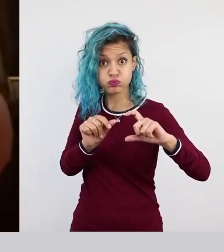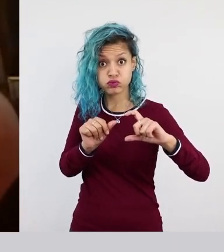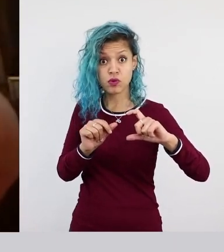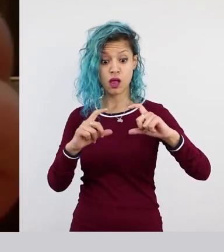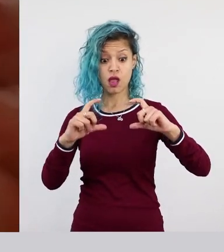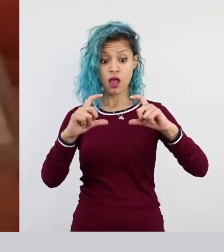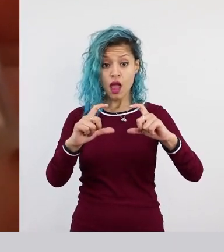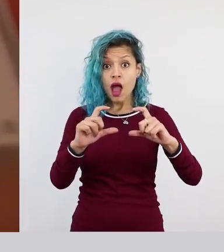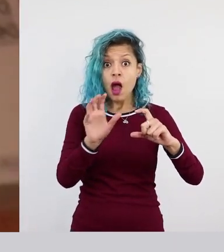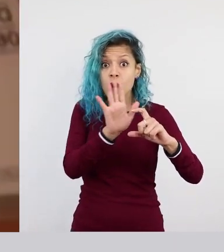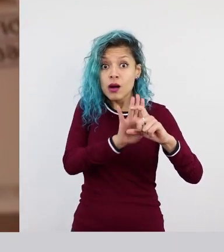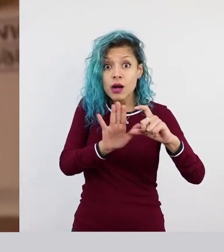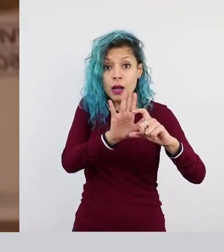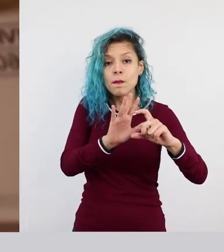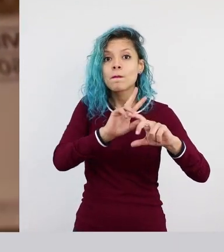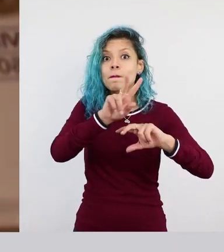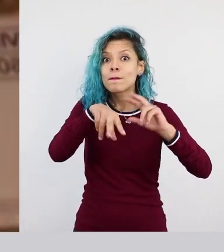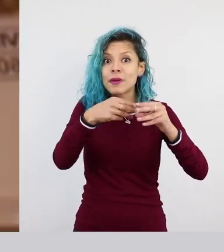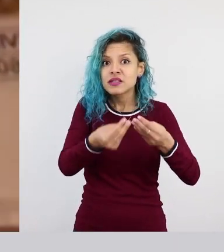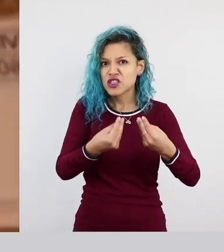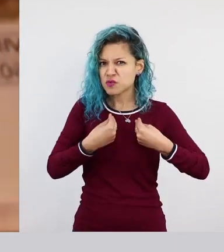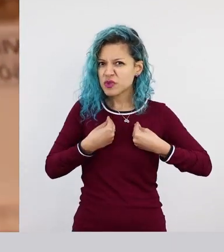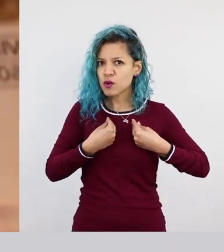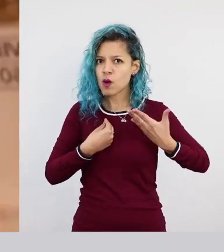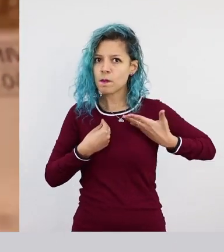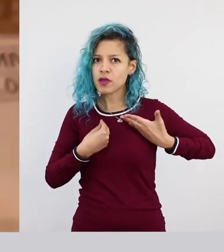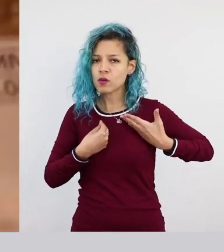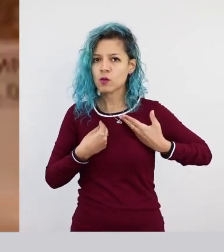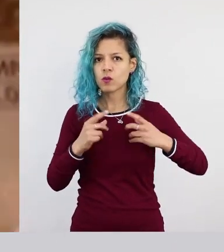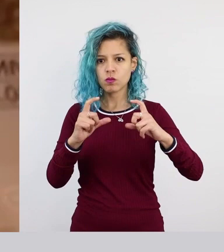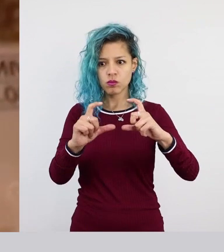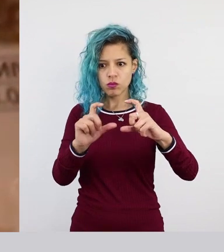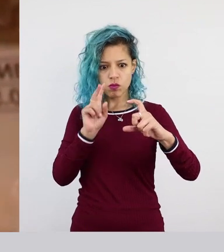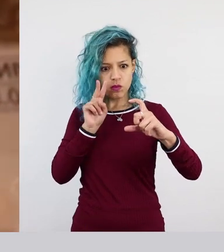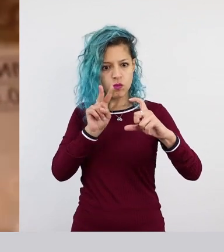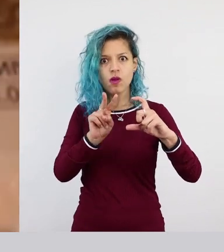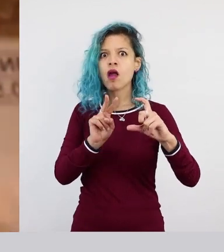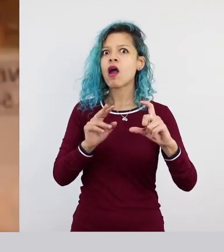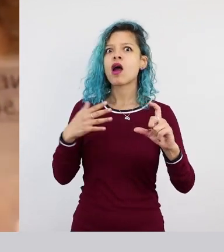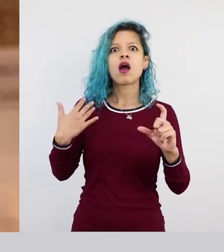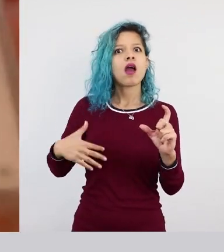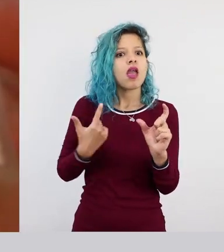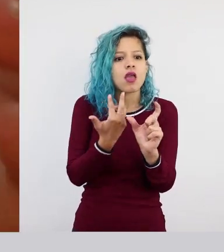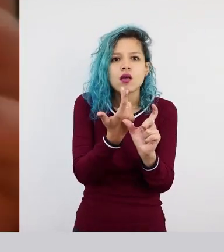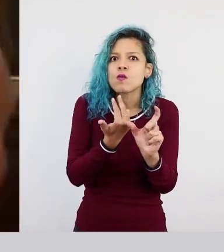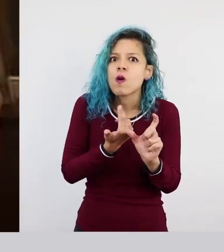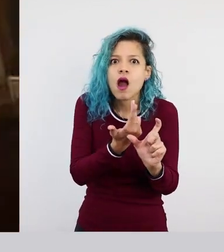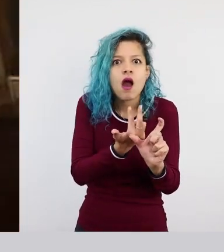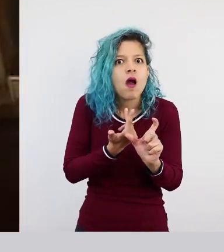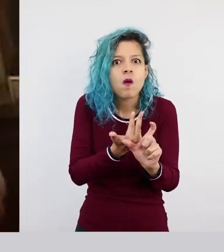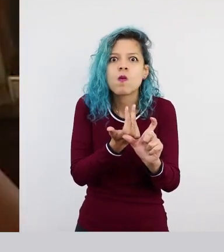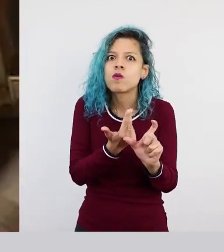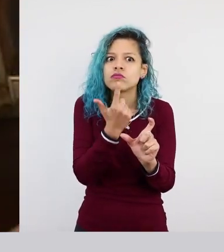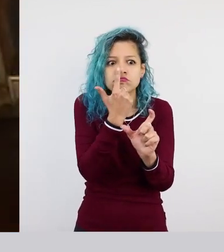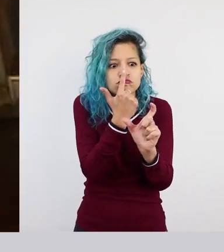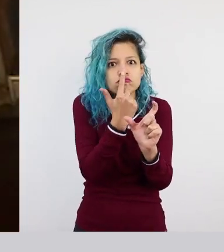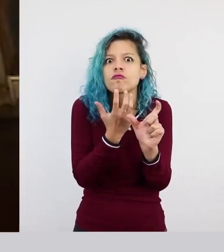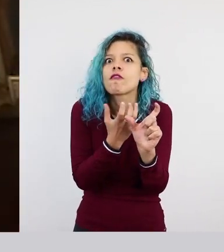presente de um amigo. Então essa foi a primeira imagem que eu tive da Divine, onde eu falei: eu quero ser como